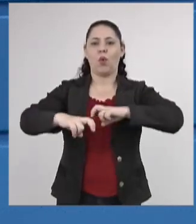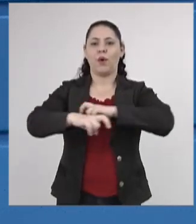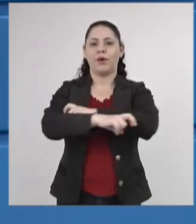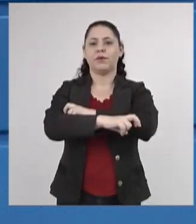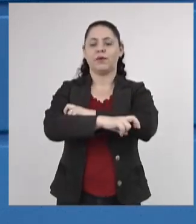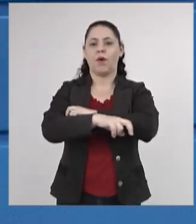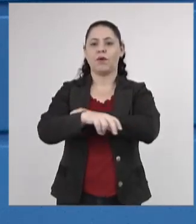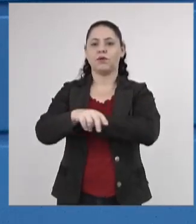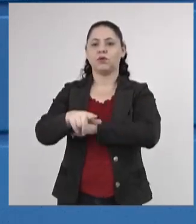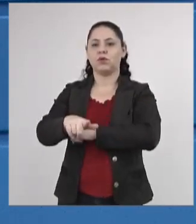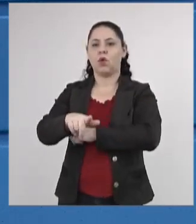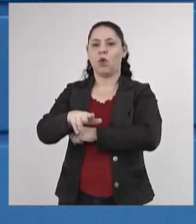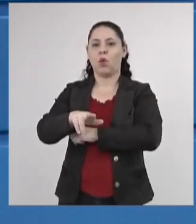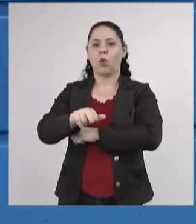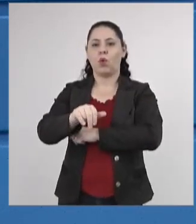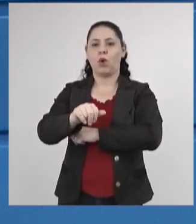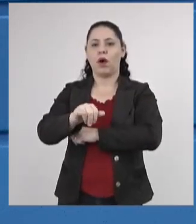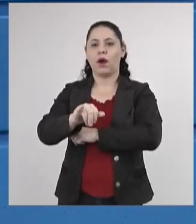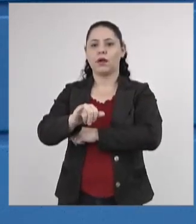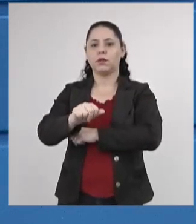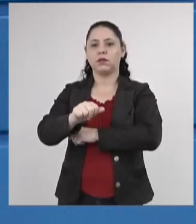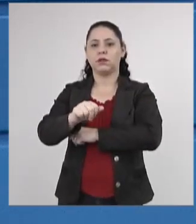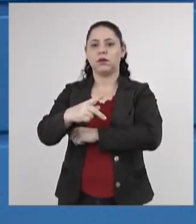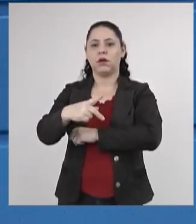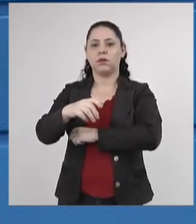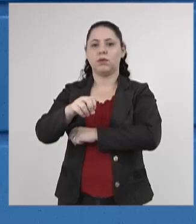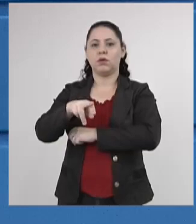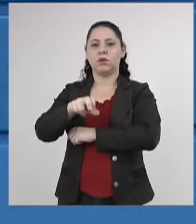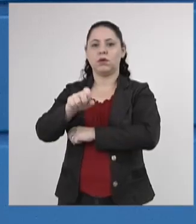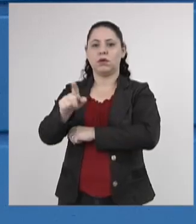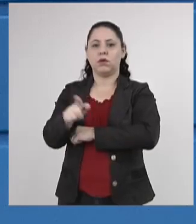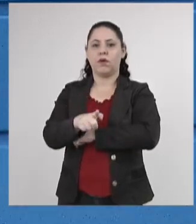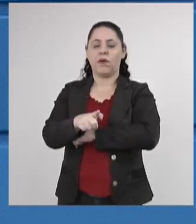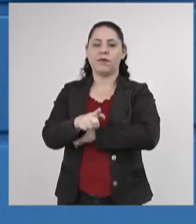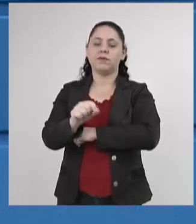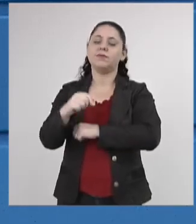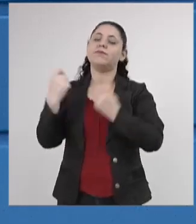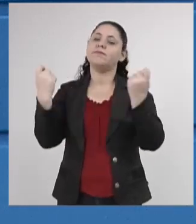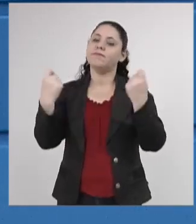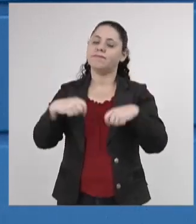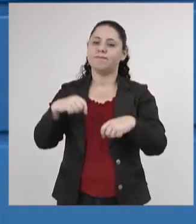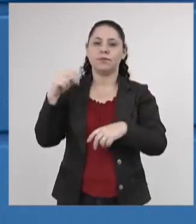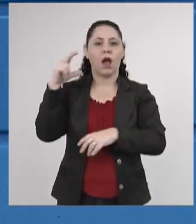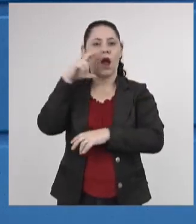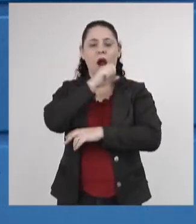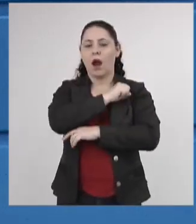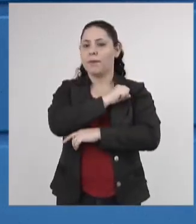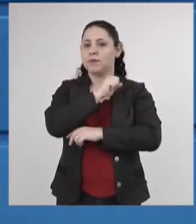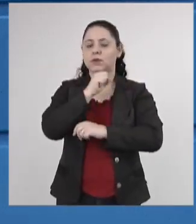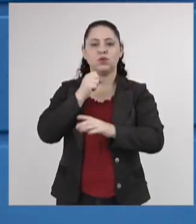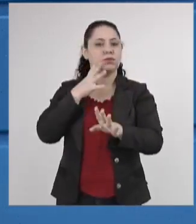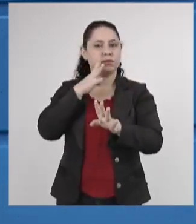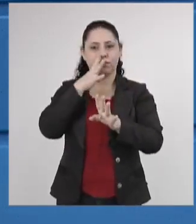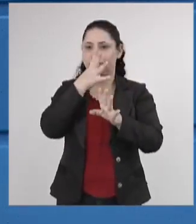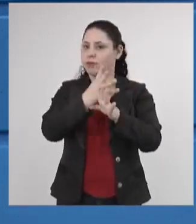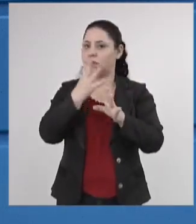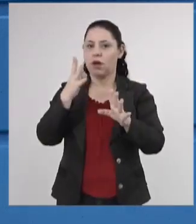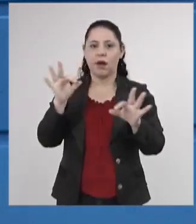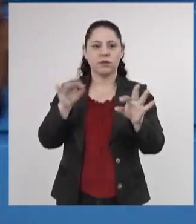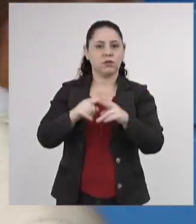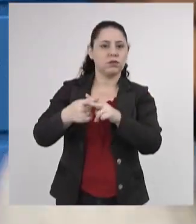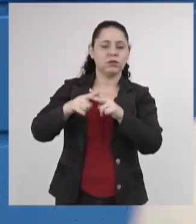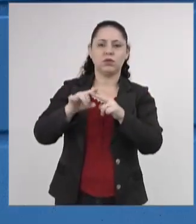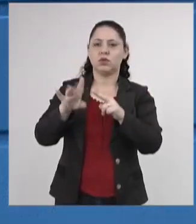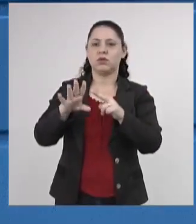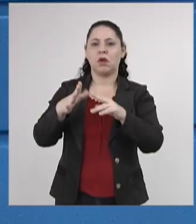rodovia Guairaporã. Então, a gente precisa de uma intervenção imediata e emergencial, mas não